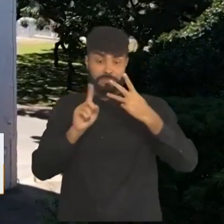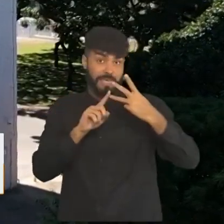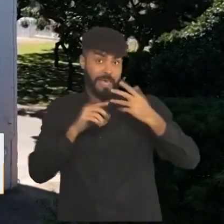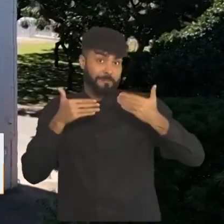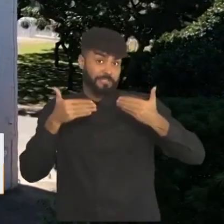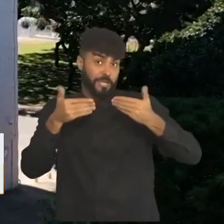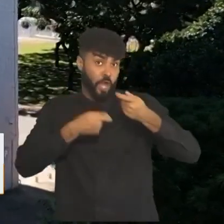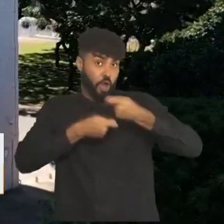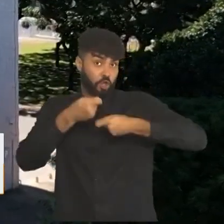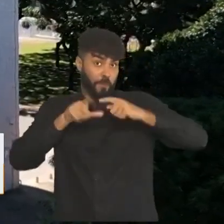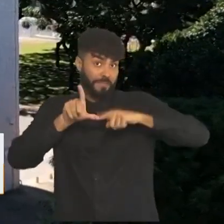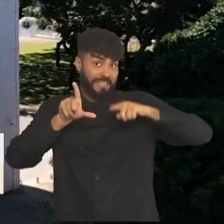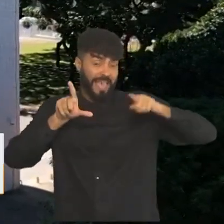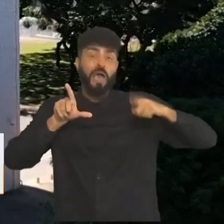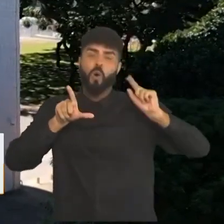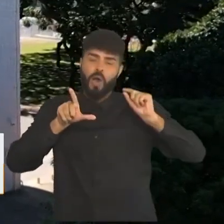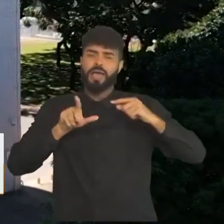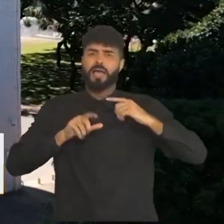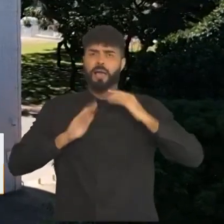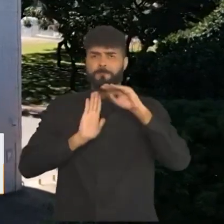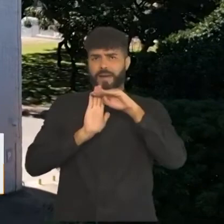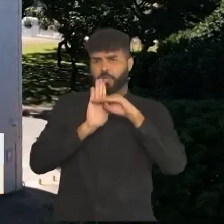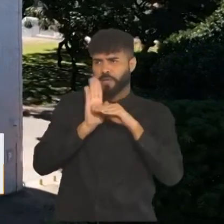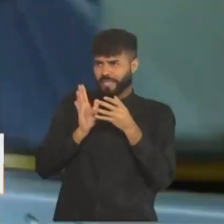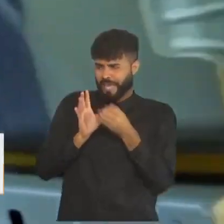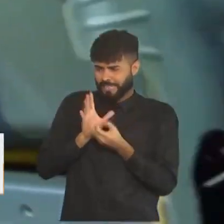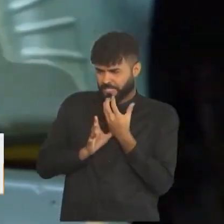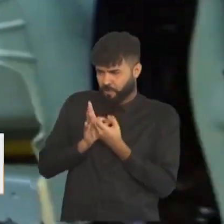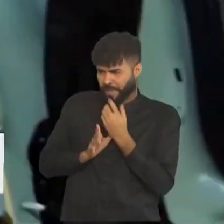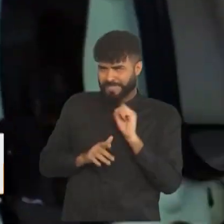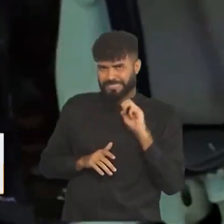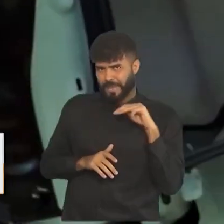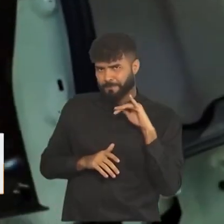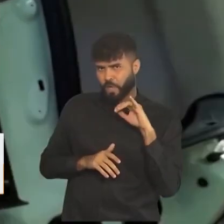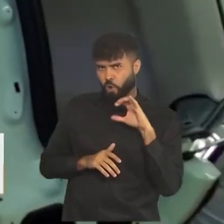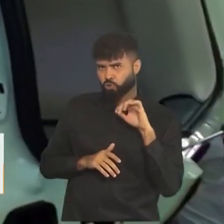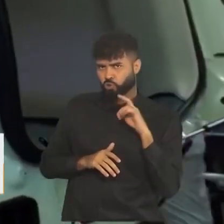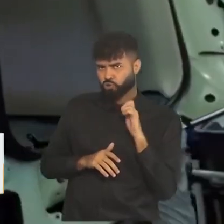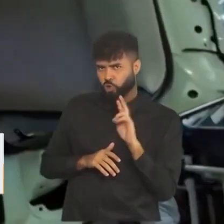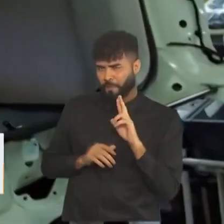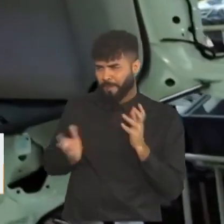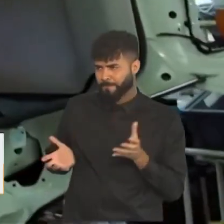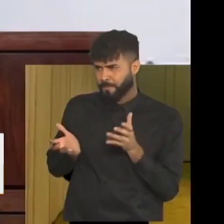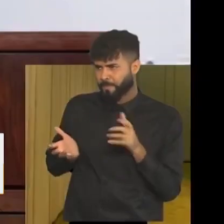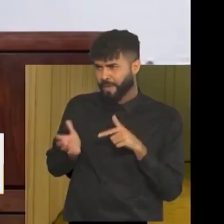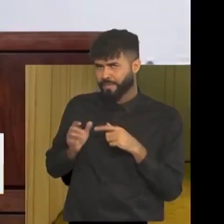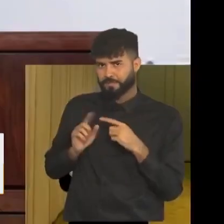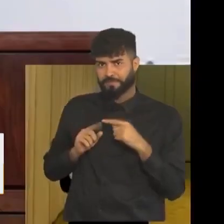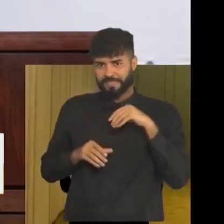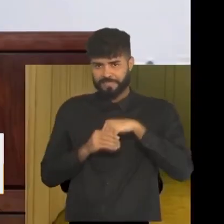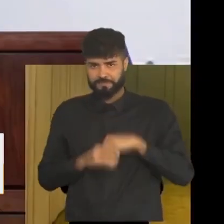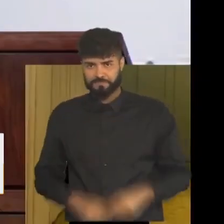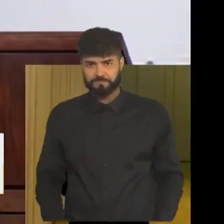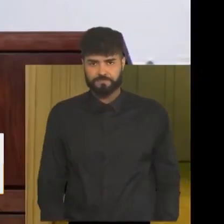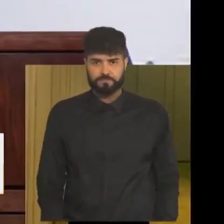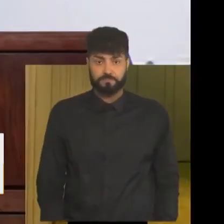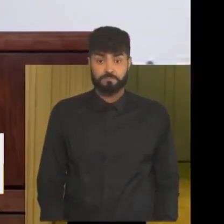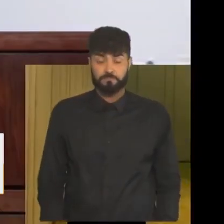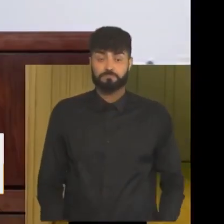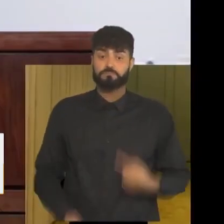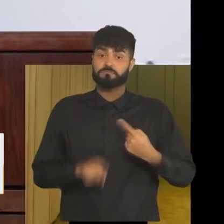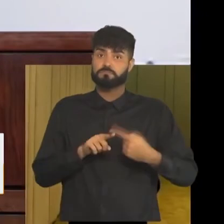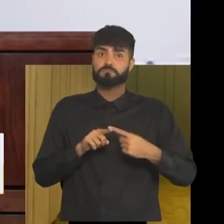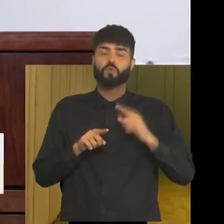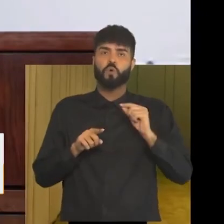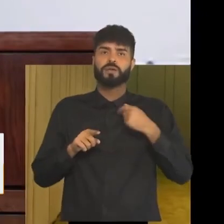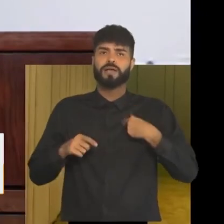trabalha em um plano de desenvolvimento de semicondutores para impulsionar o mercado interno. Um eixo ligado à desoneração da